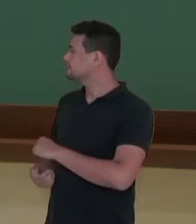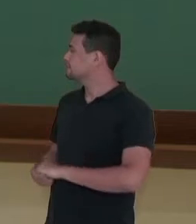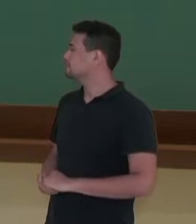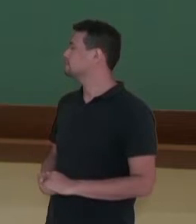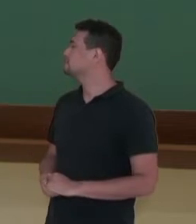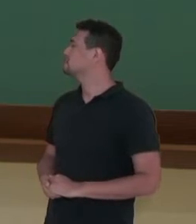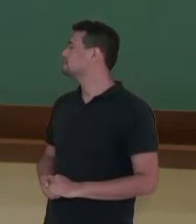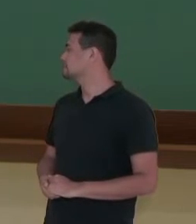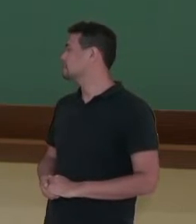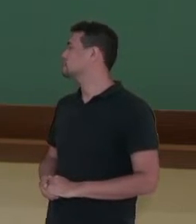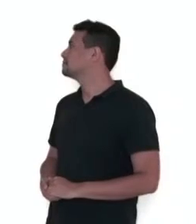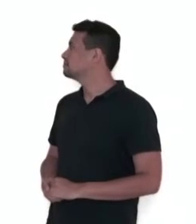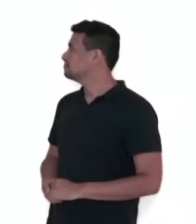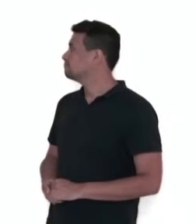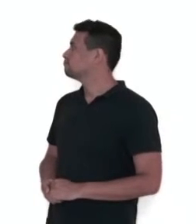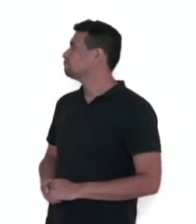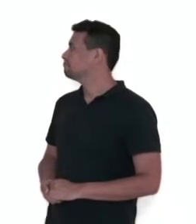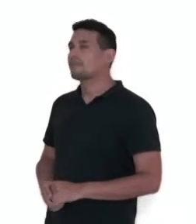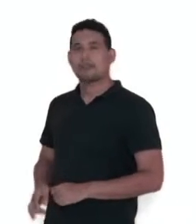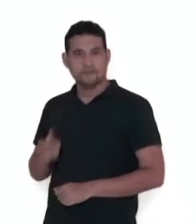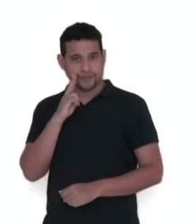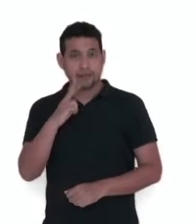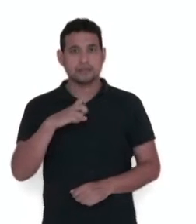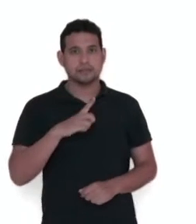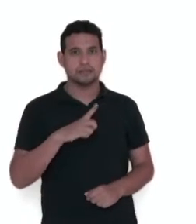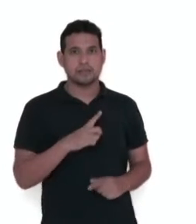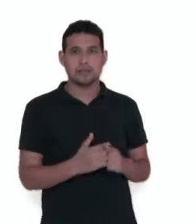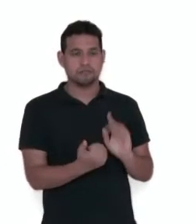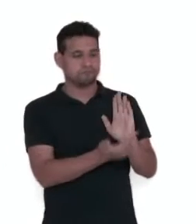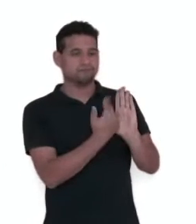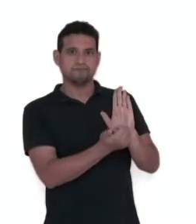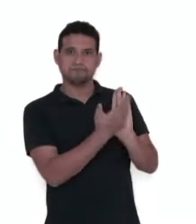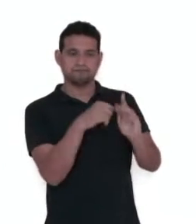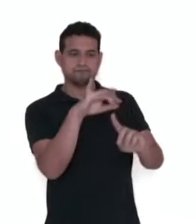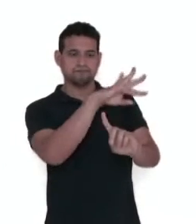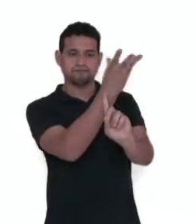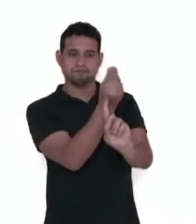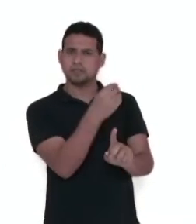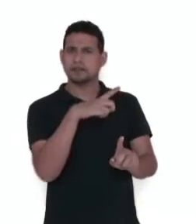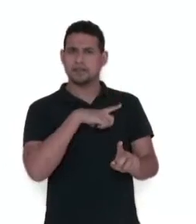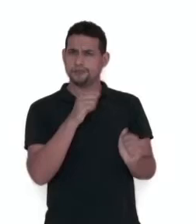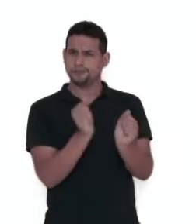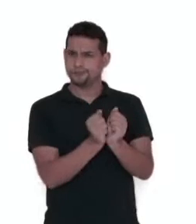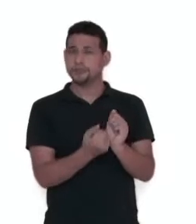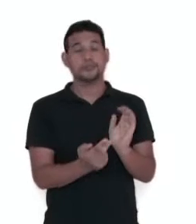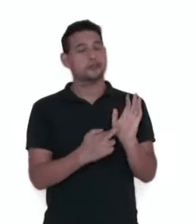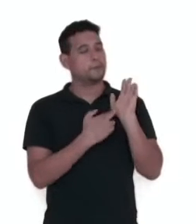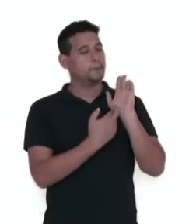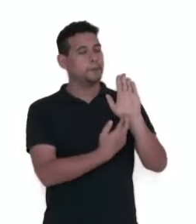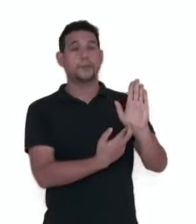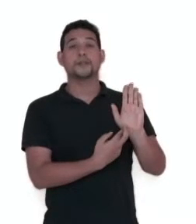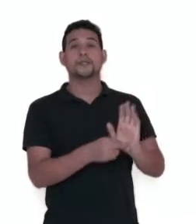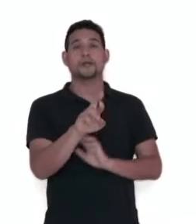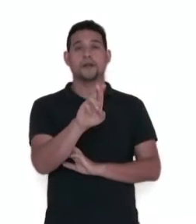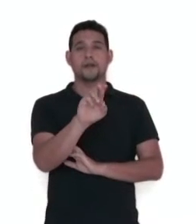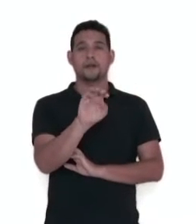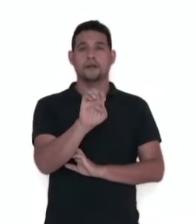aquela imagem na estátua que foi puesta aí, representando